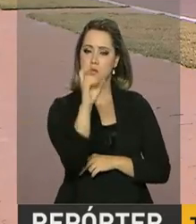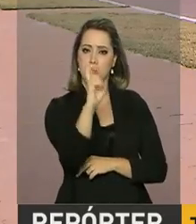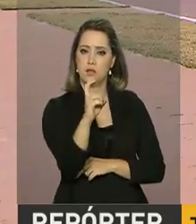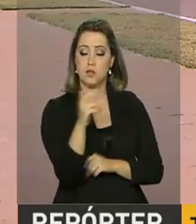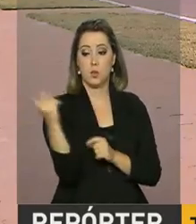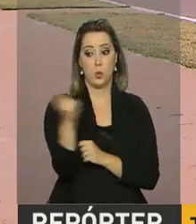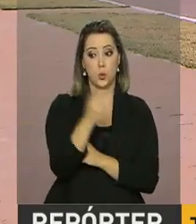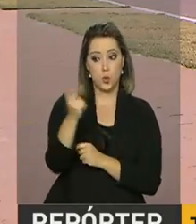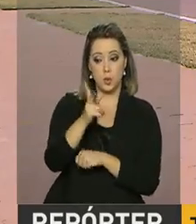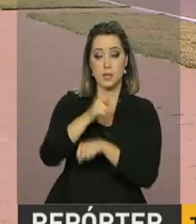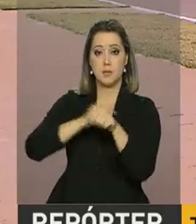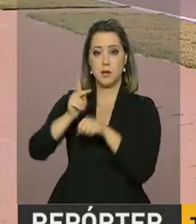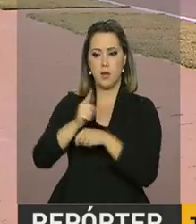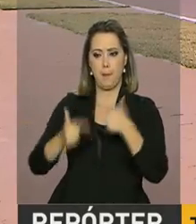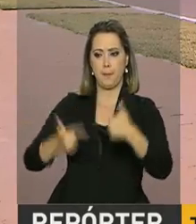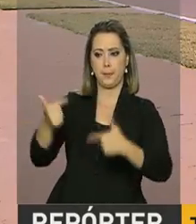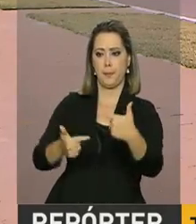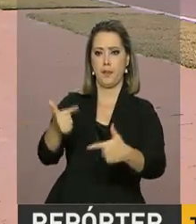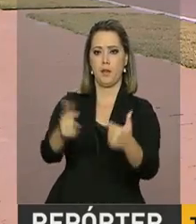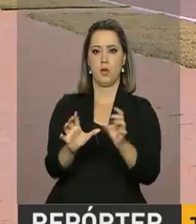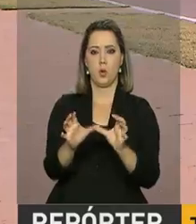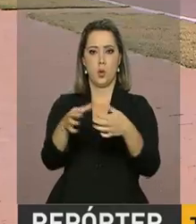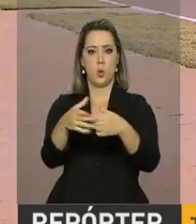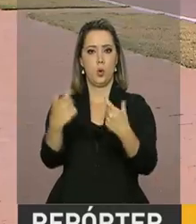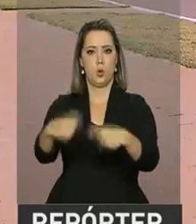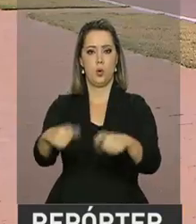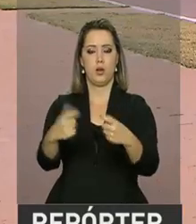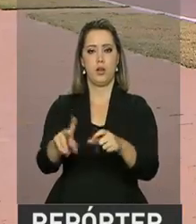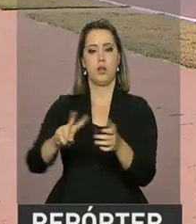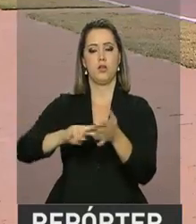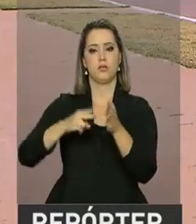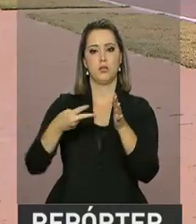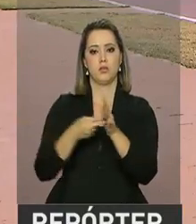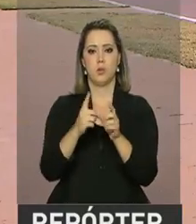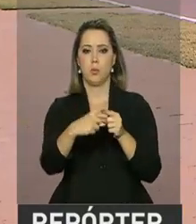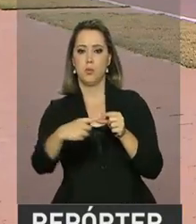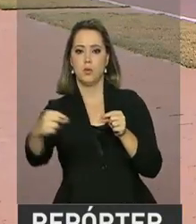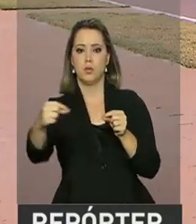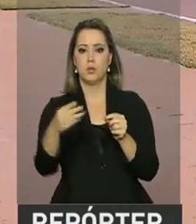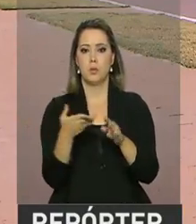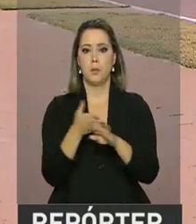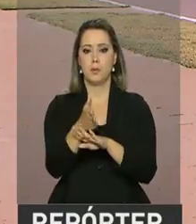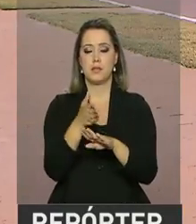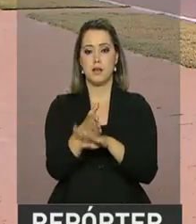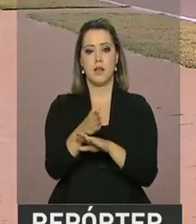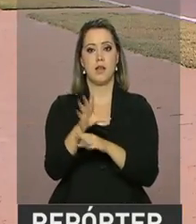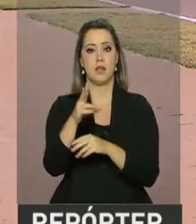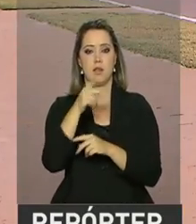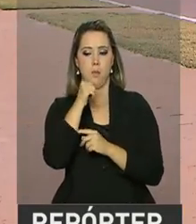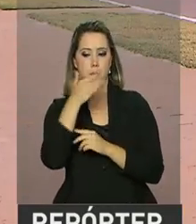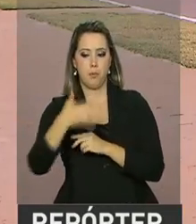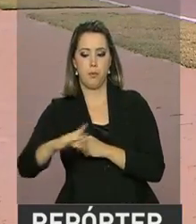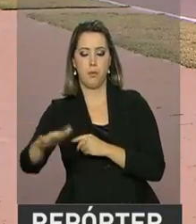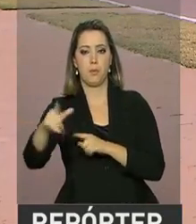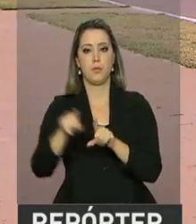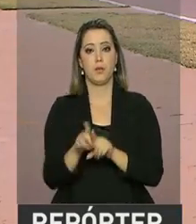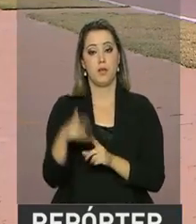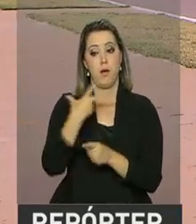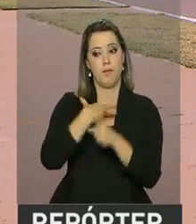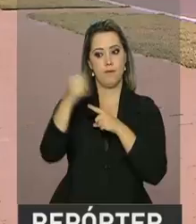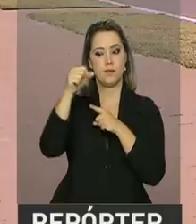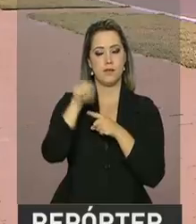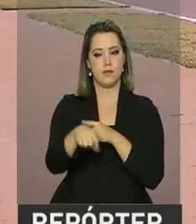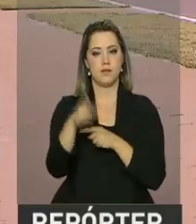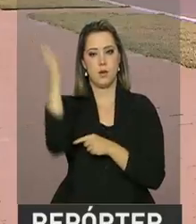os dois países disputavam o controle da Bacia do Prata que representava uma saída para o Oceano Atlântico ao vencer o Brasil garantiu o